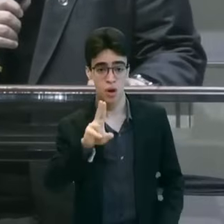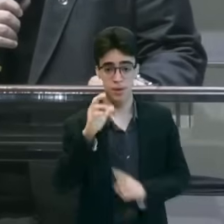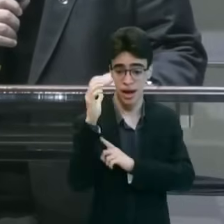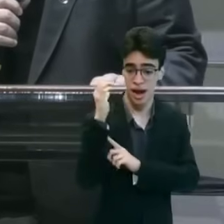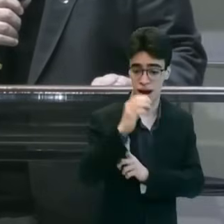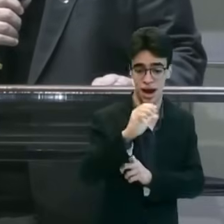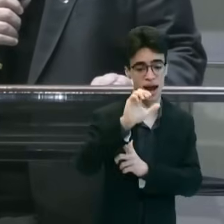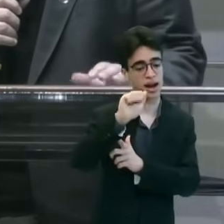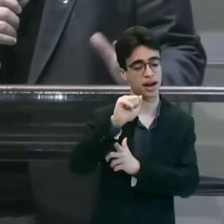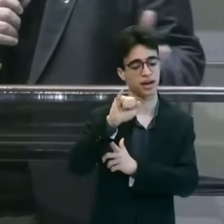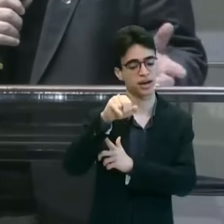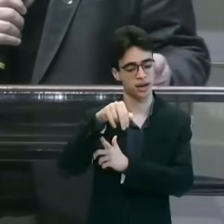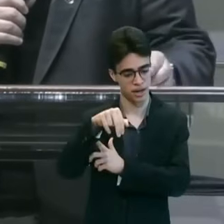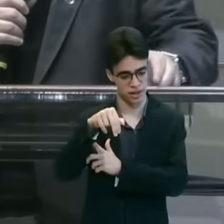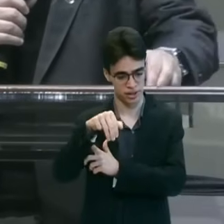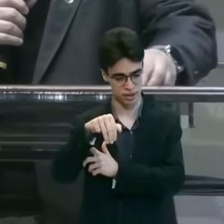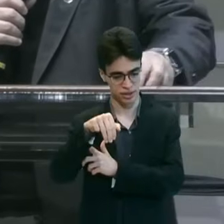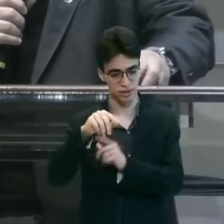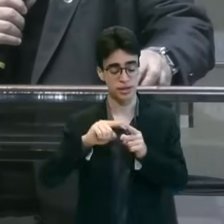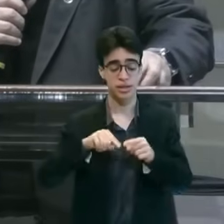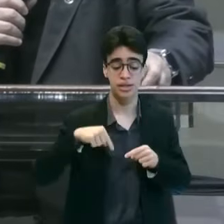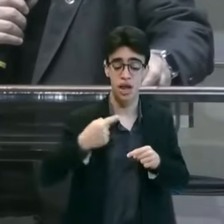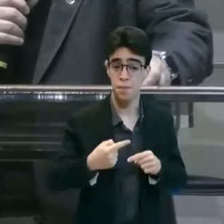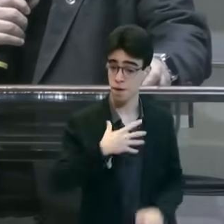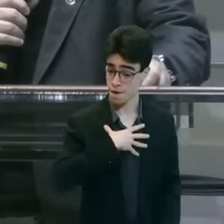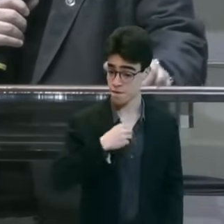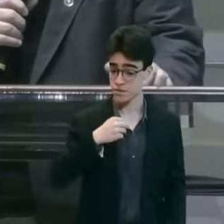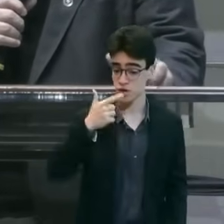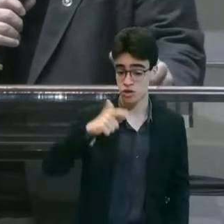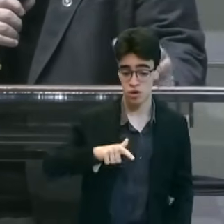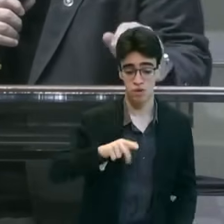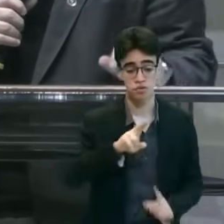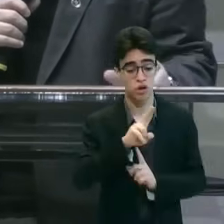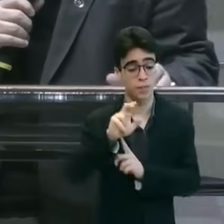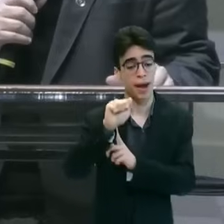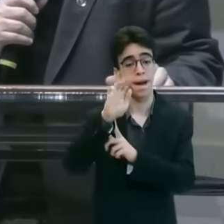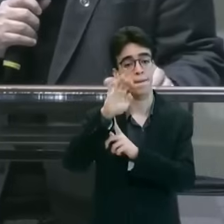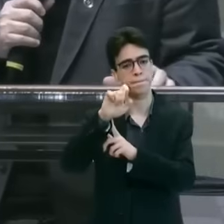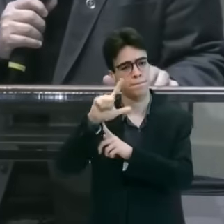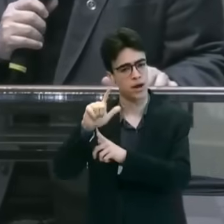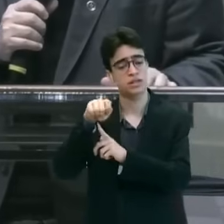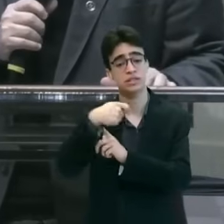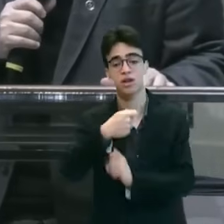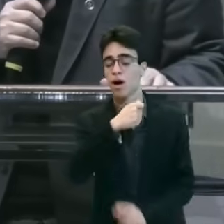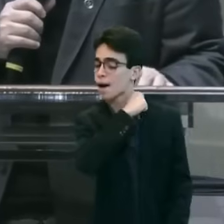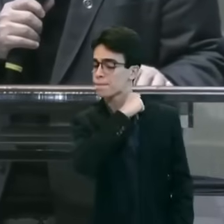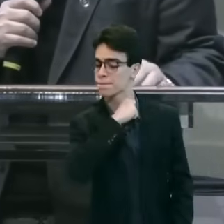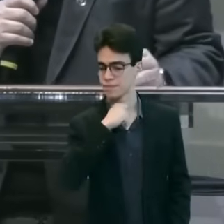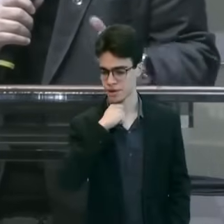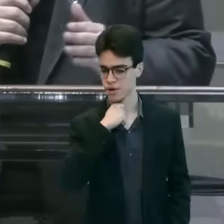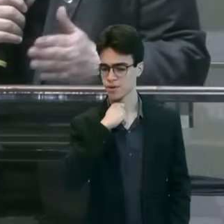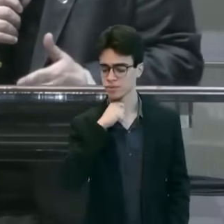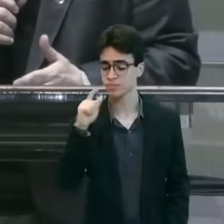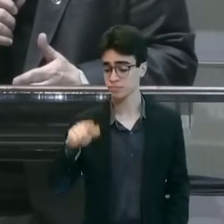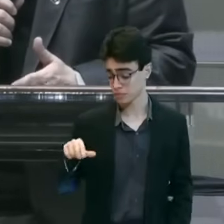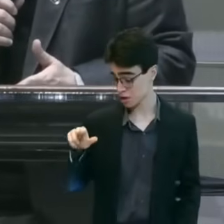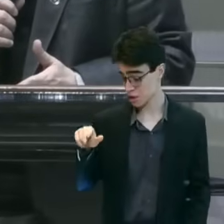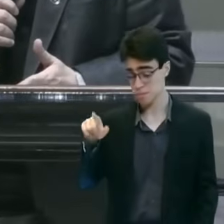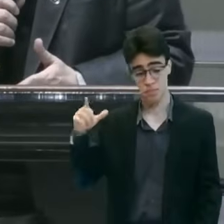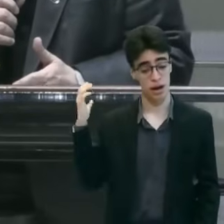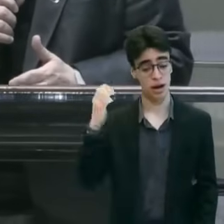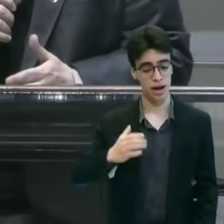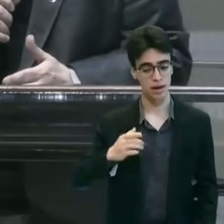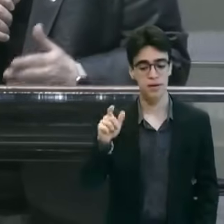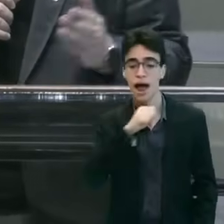Caim. E depois teve outro filho, chamado Abel, irmão de Caim. Abel era pastor